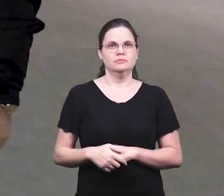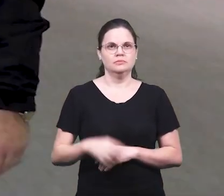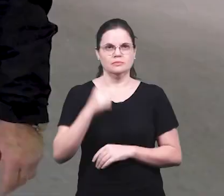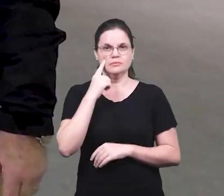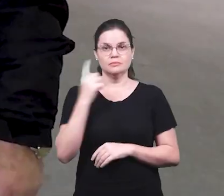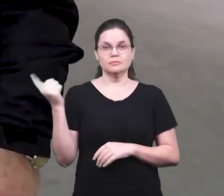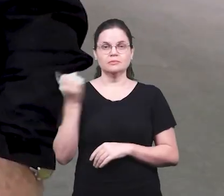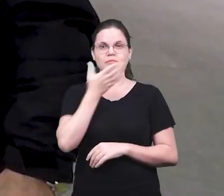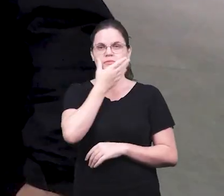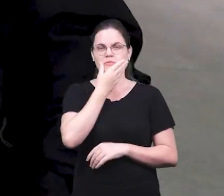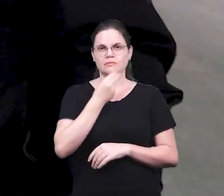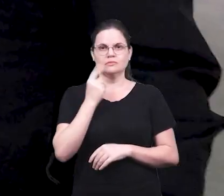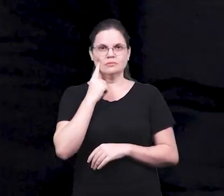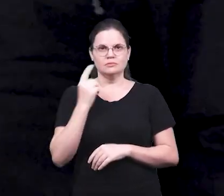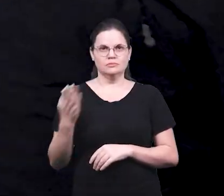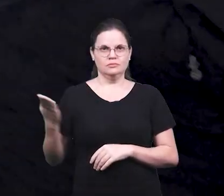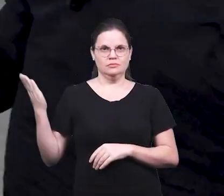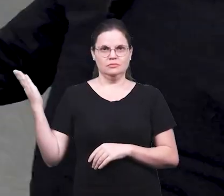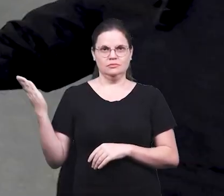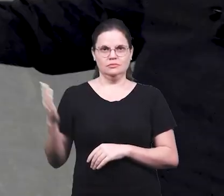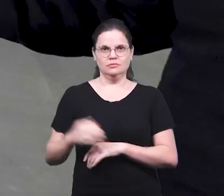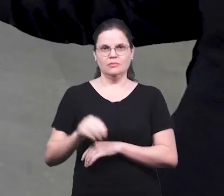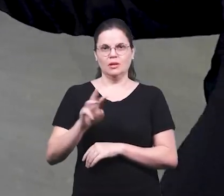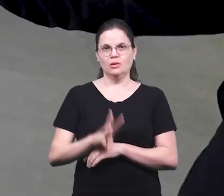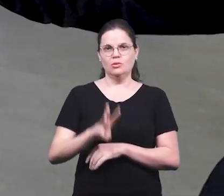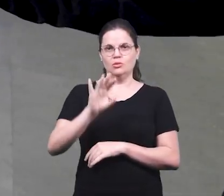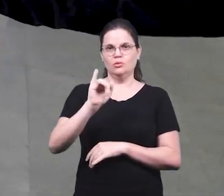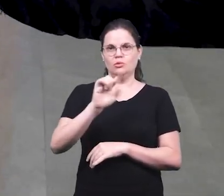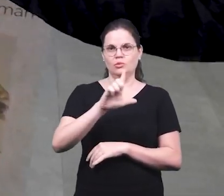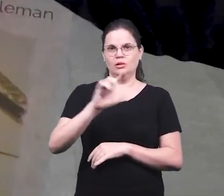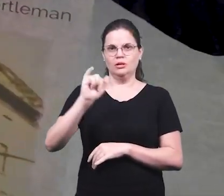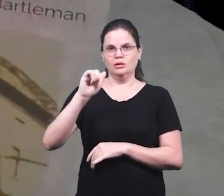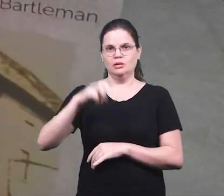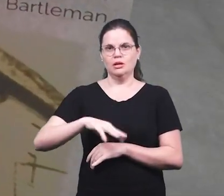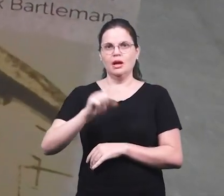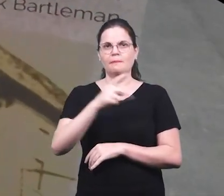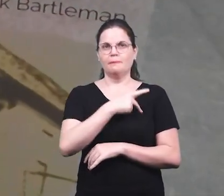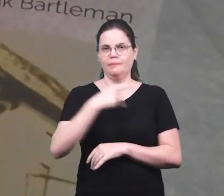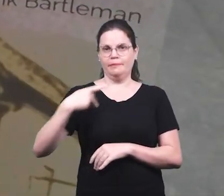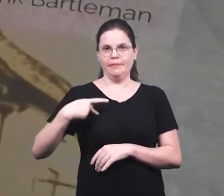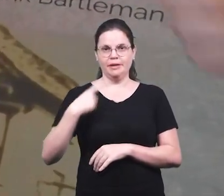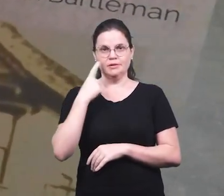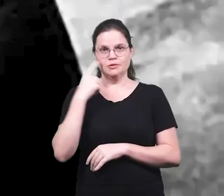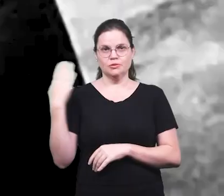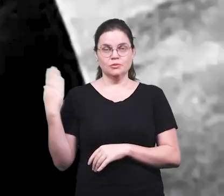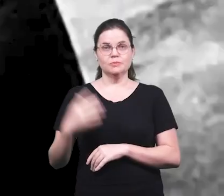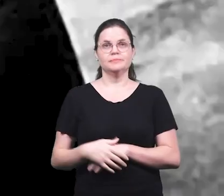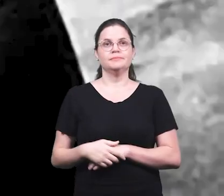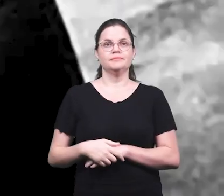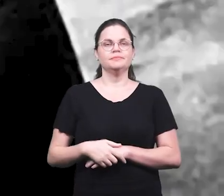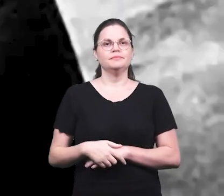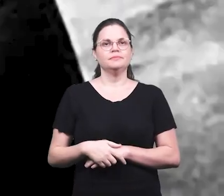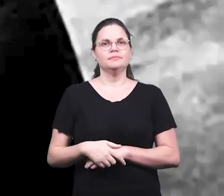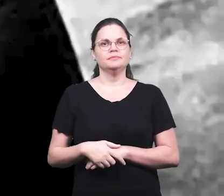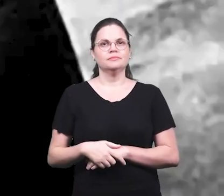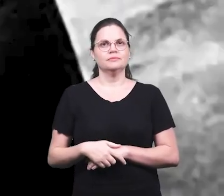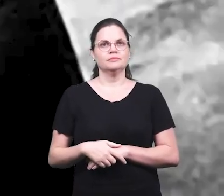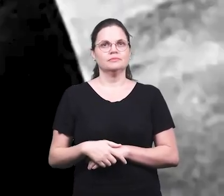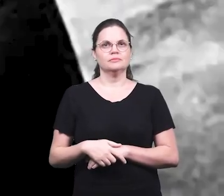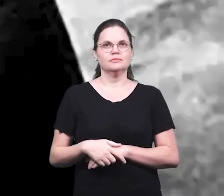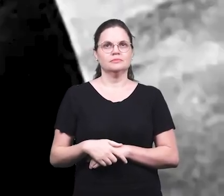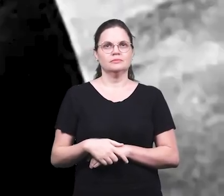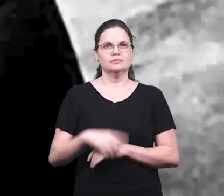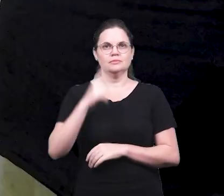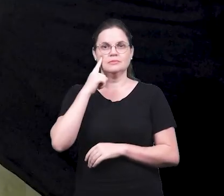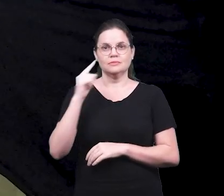Esse é William Seymour. Ele era um pastor avivalista. Aqui